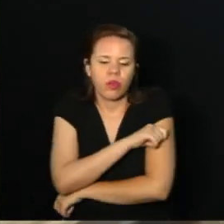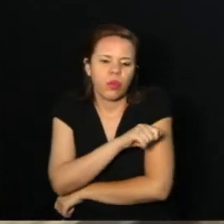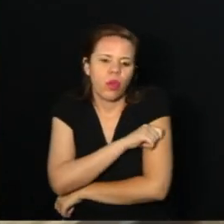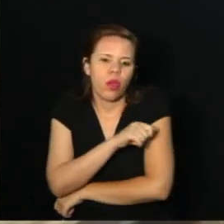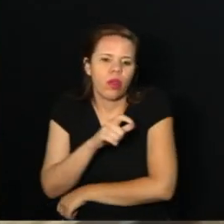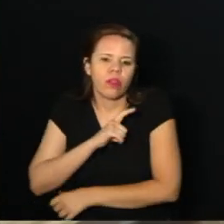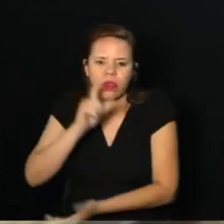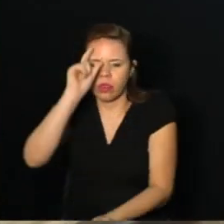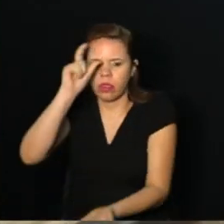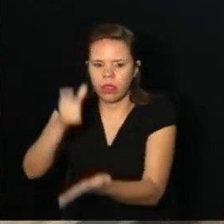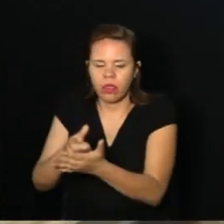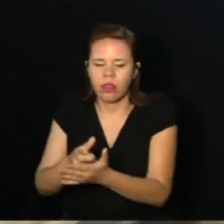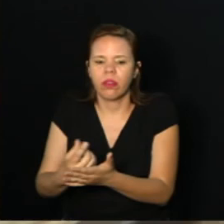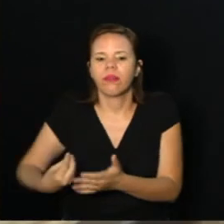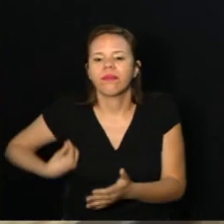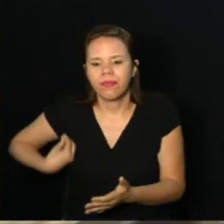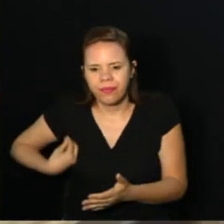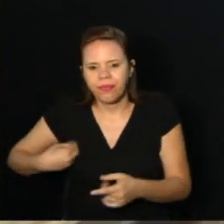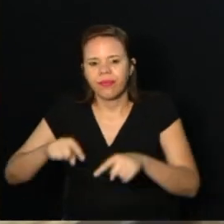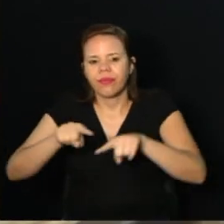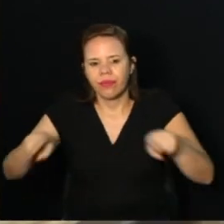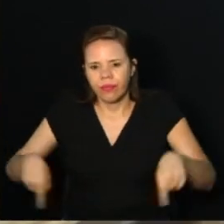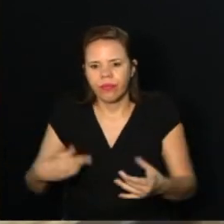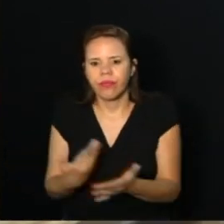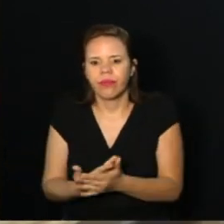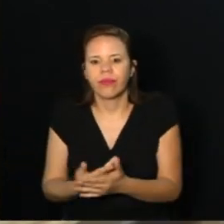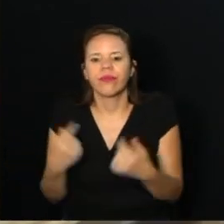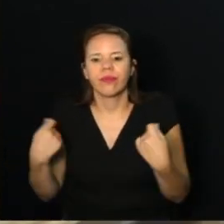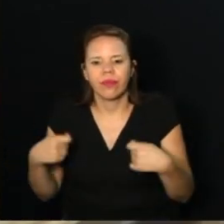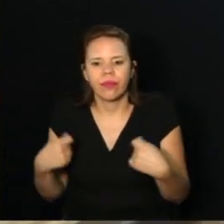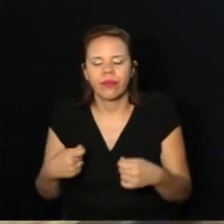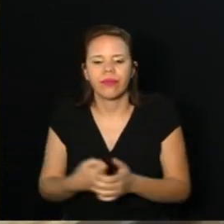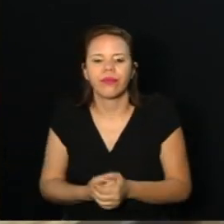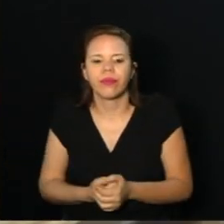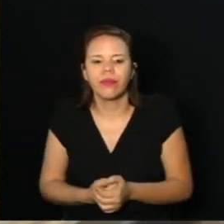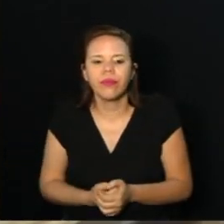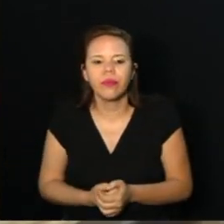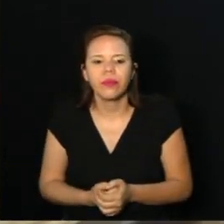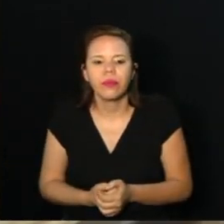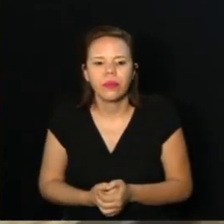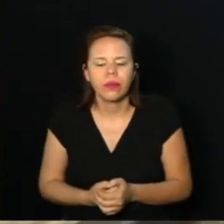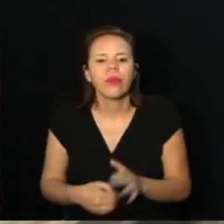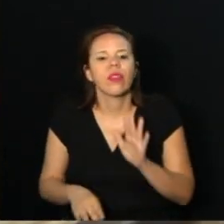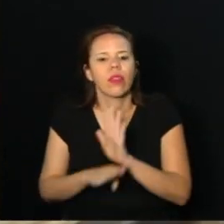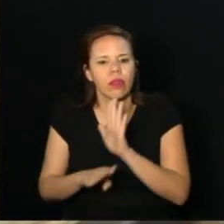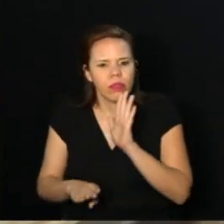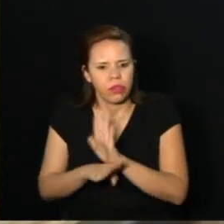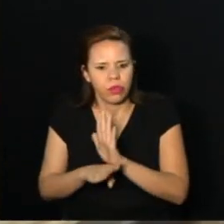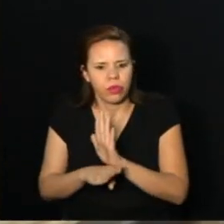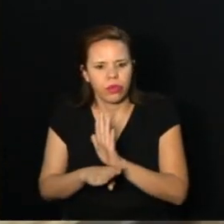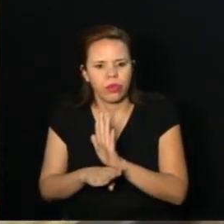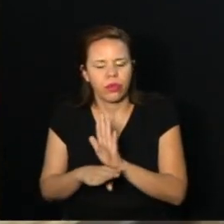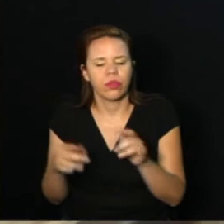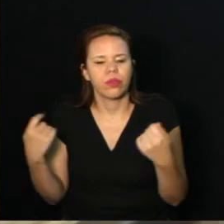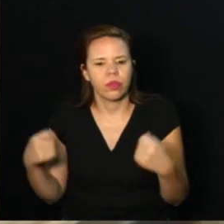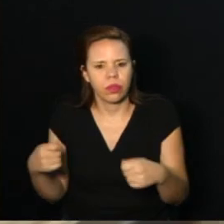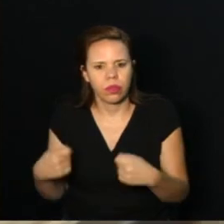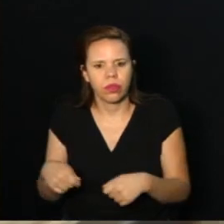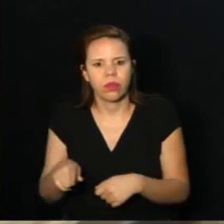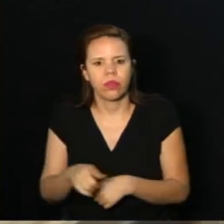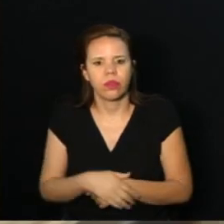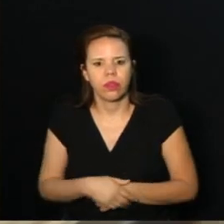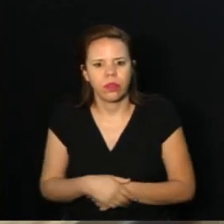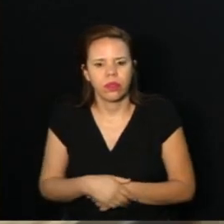dislexia está nas salas de aula e ele precisa ser ajudado, ele precisa